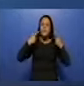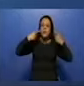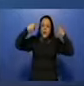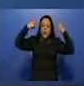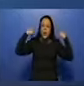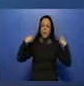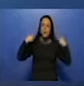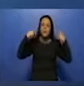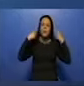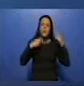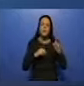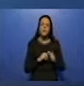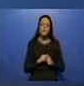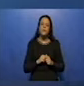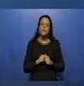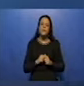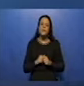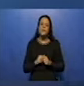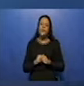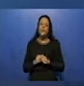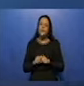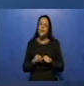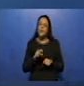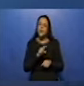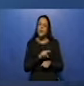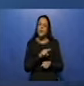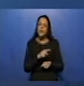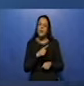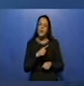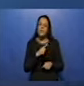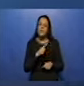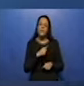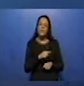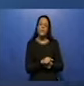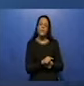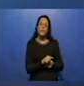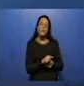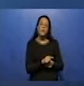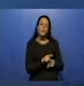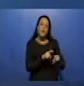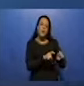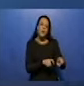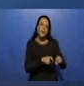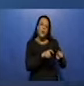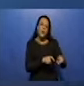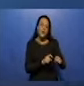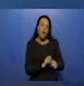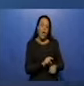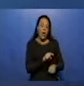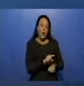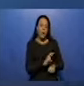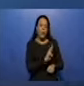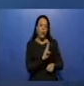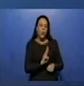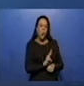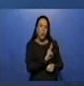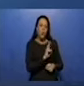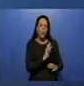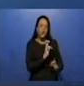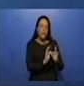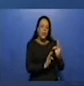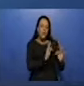lado direito, nós temos a definição da agricultura ou pecuária intensiva, que é a utilização de tecnologia e maquinário